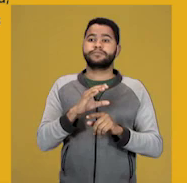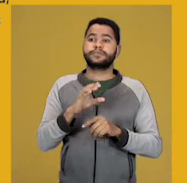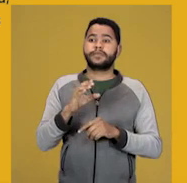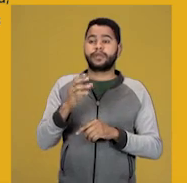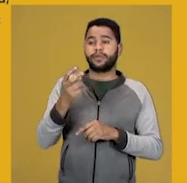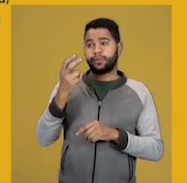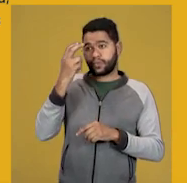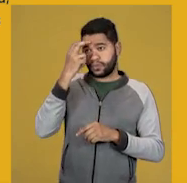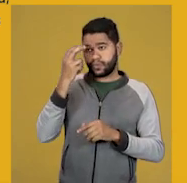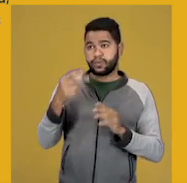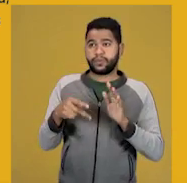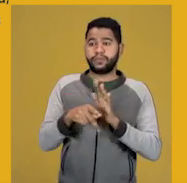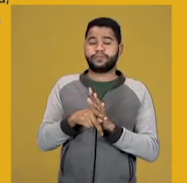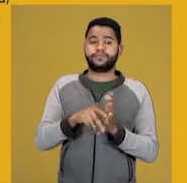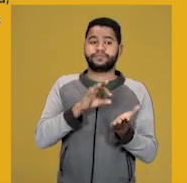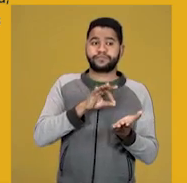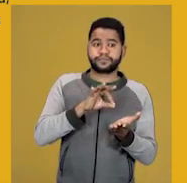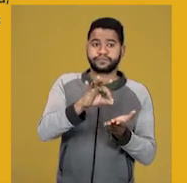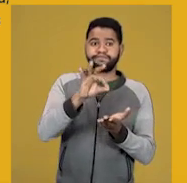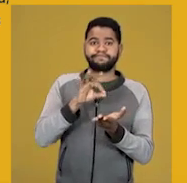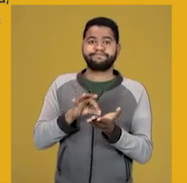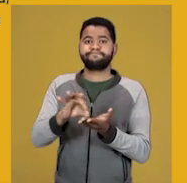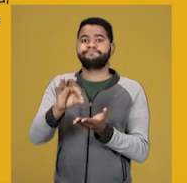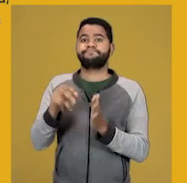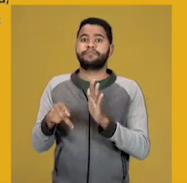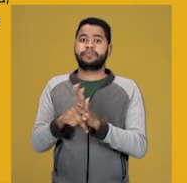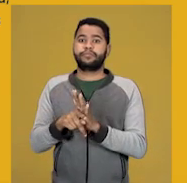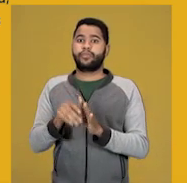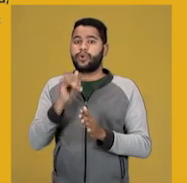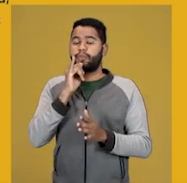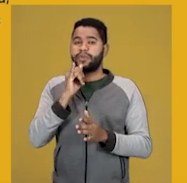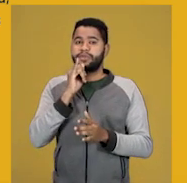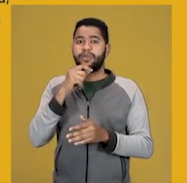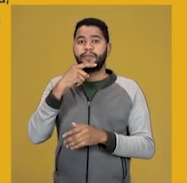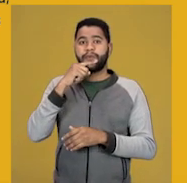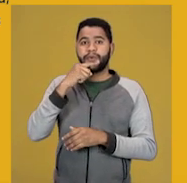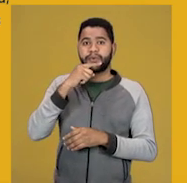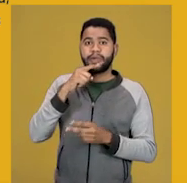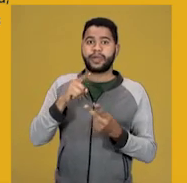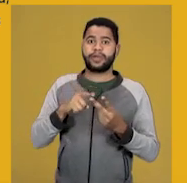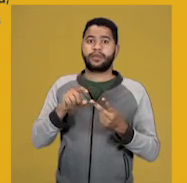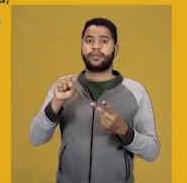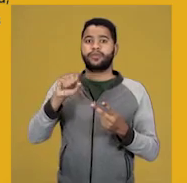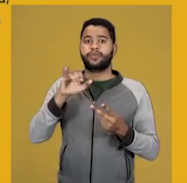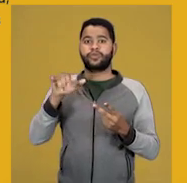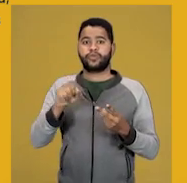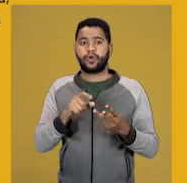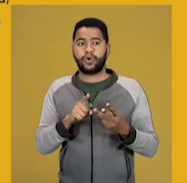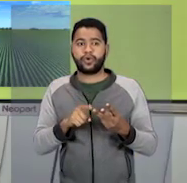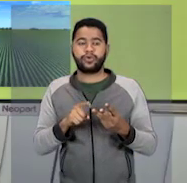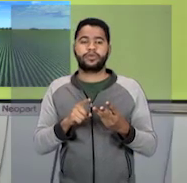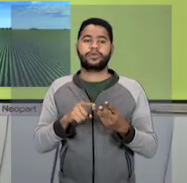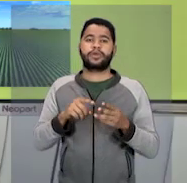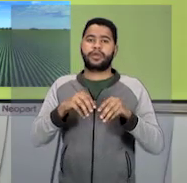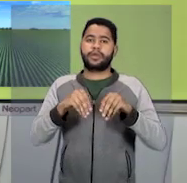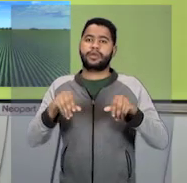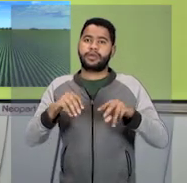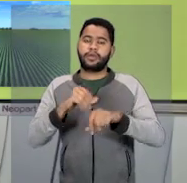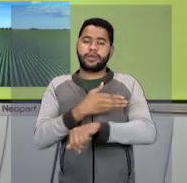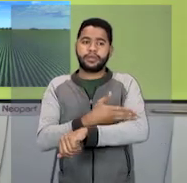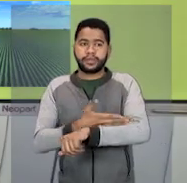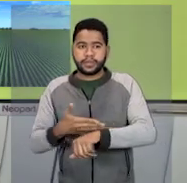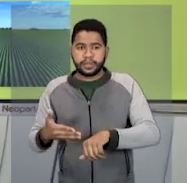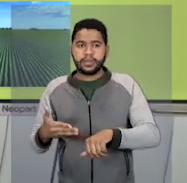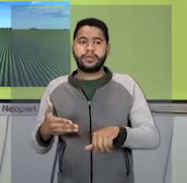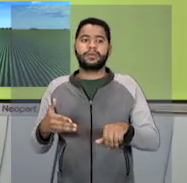exportação. Vamos destacar aí a cana-de-açúcar, né, o café, soja, trigo, cacau e frutas tropicais, uma demanda muito grande